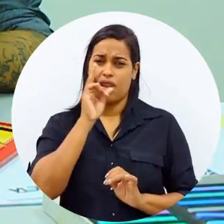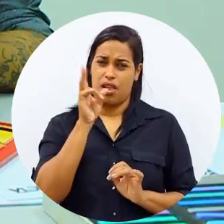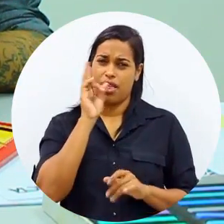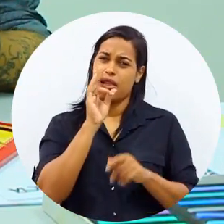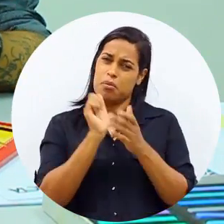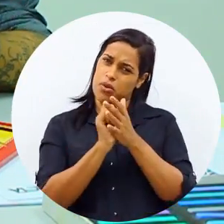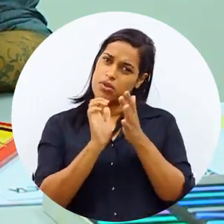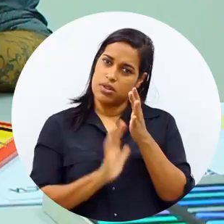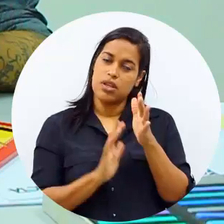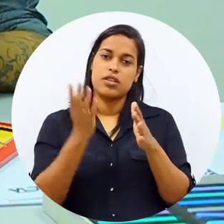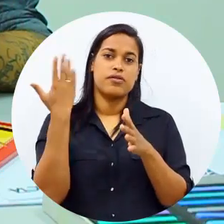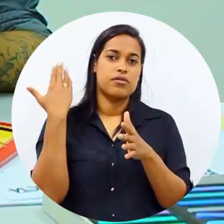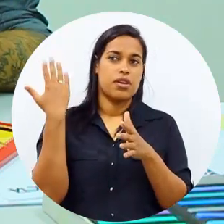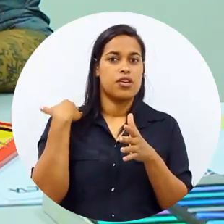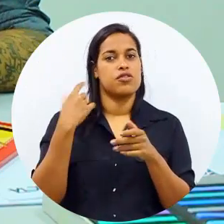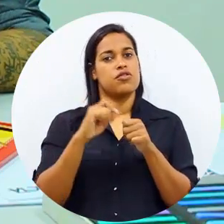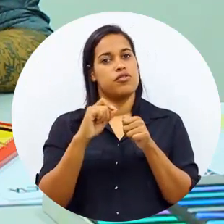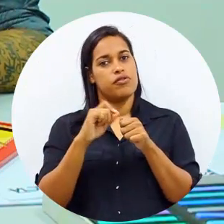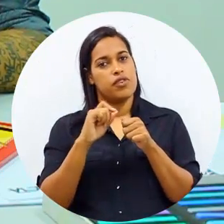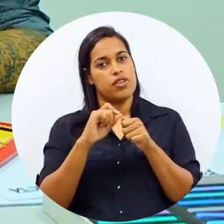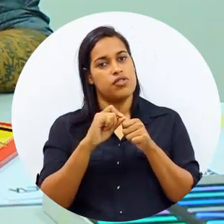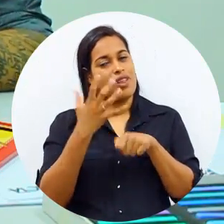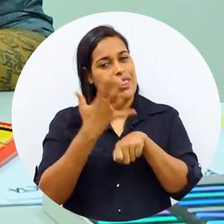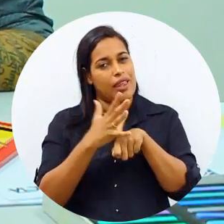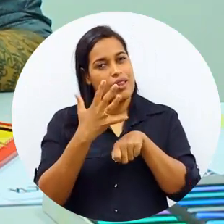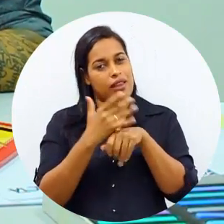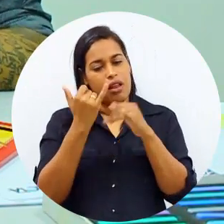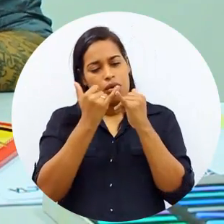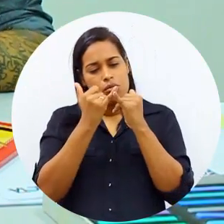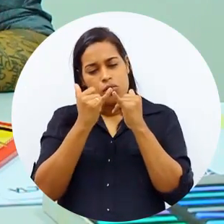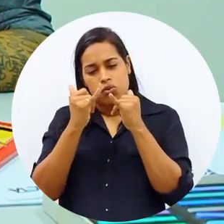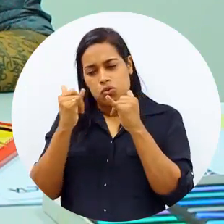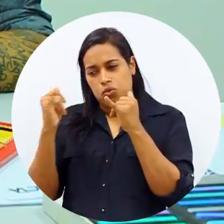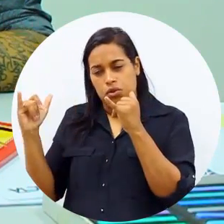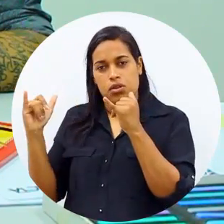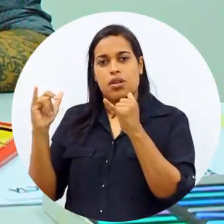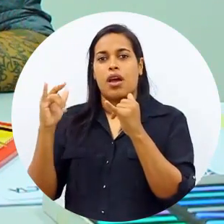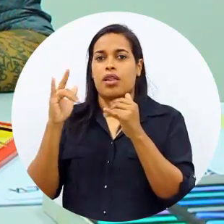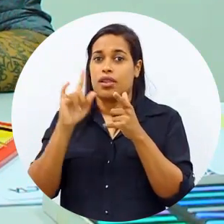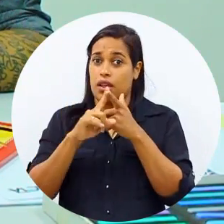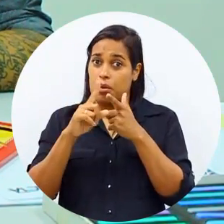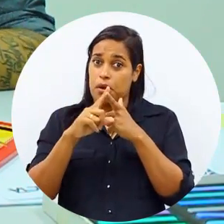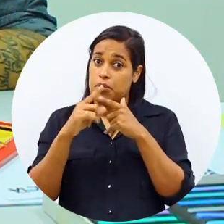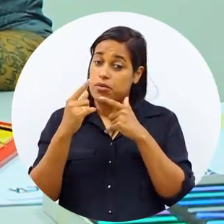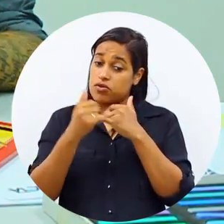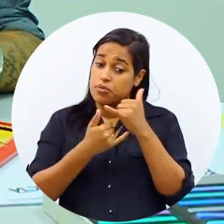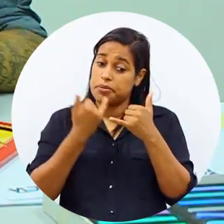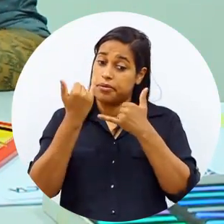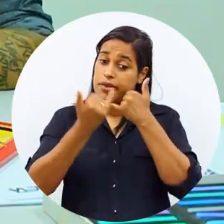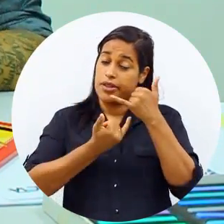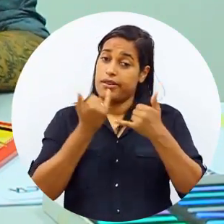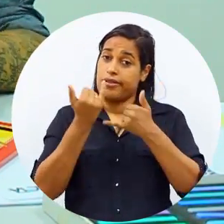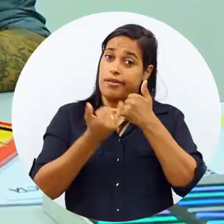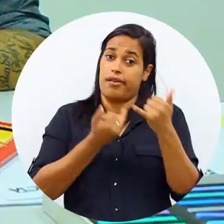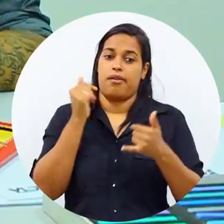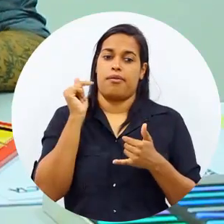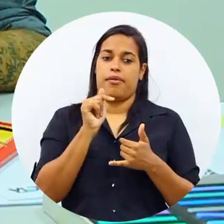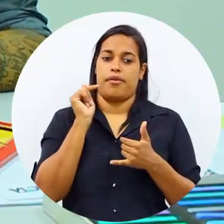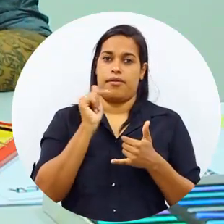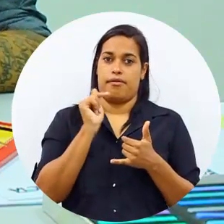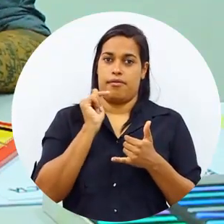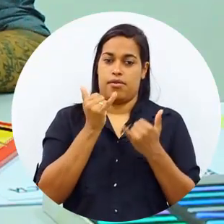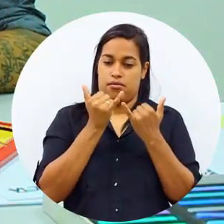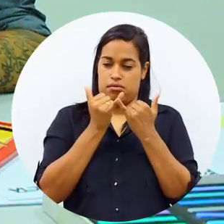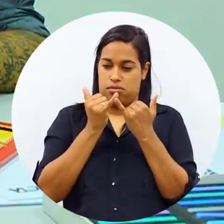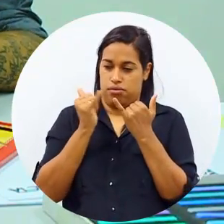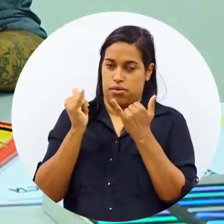Lembro dos testes, exercícios passados de treinar o traço. Eles servem também para a gente brincar com